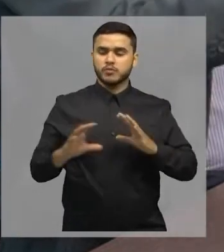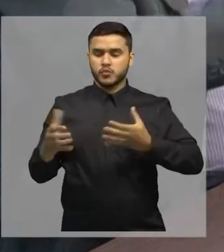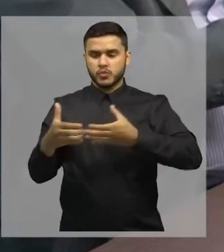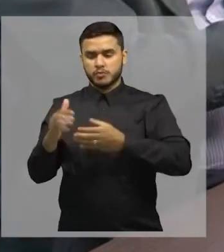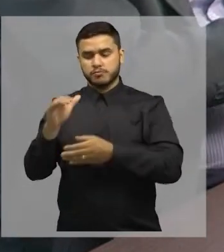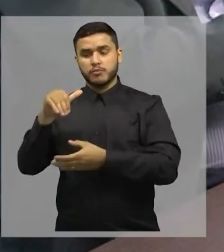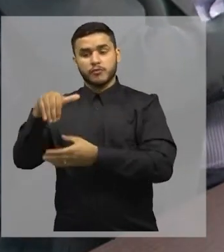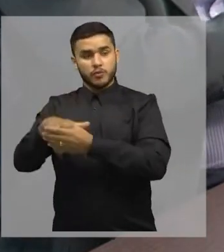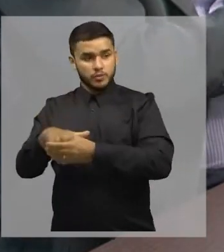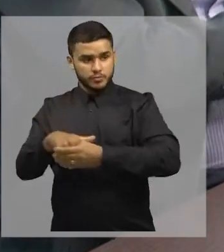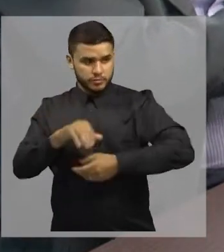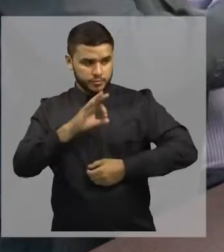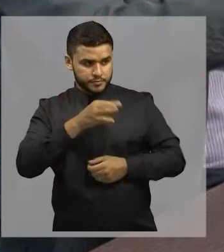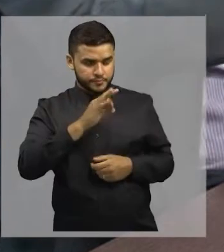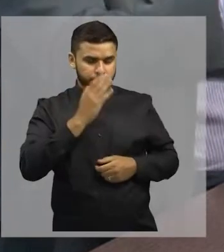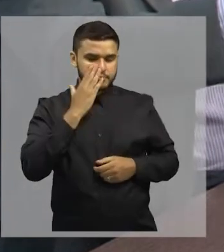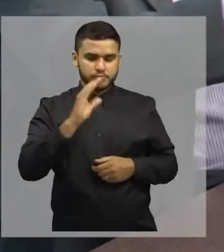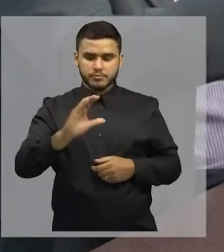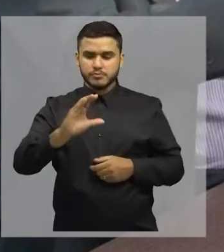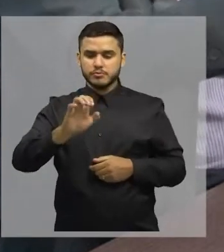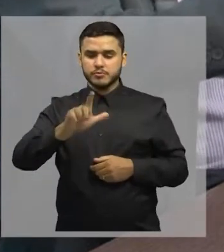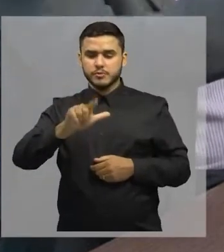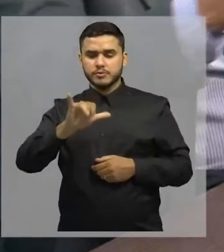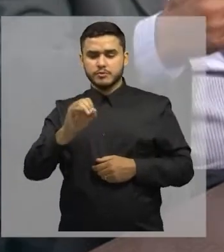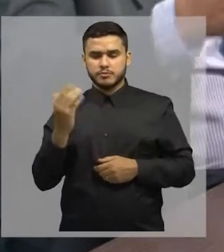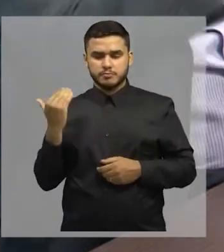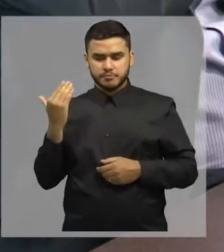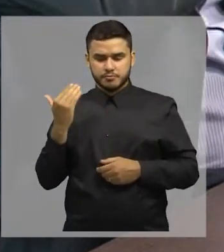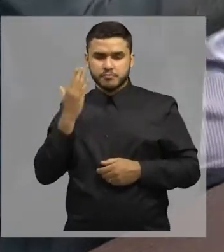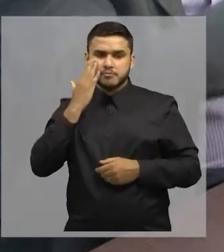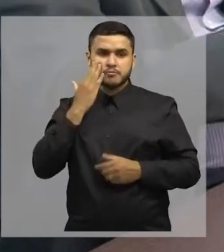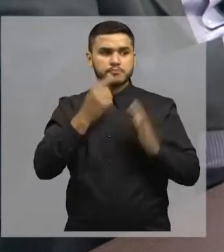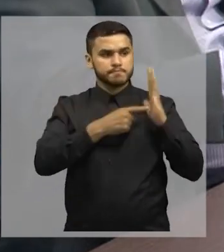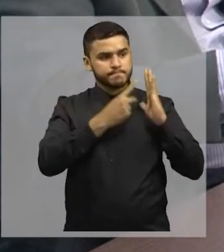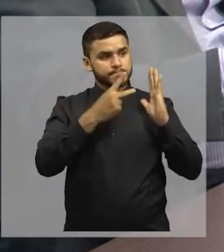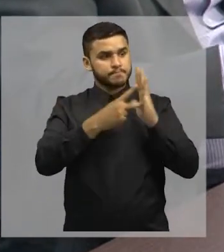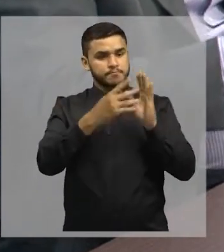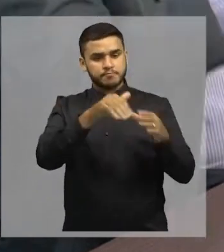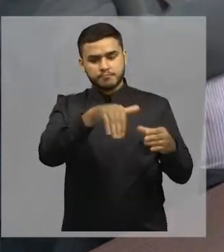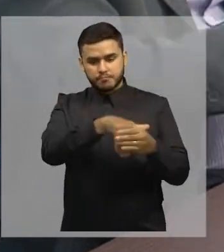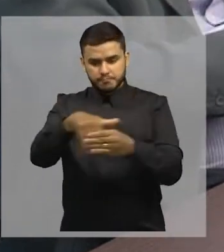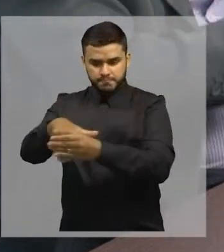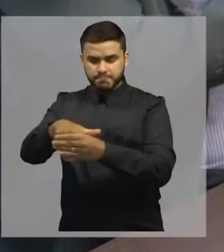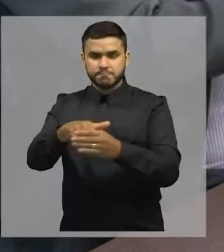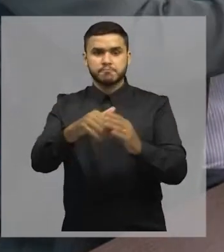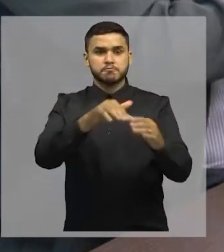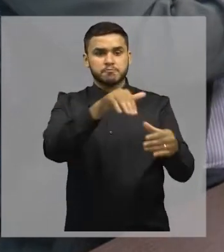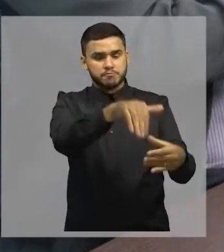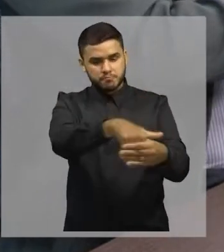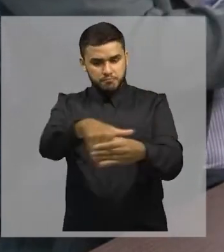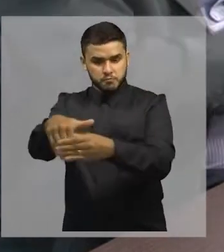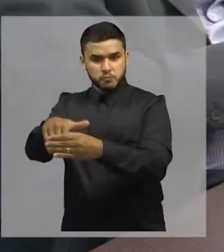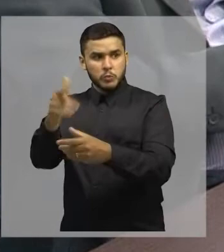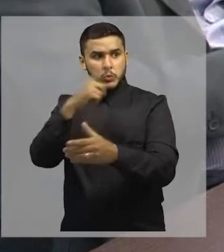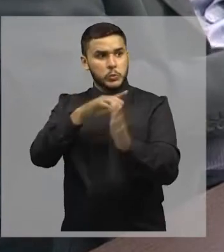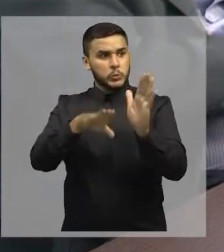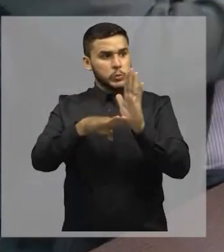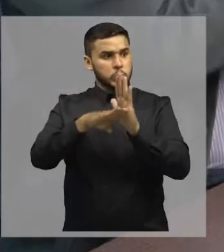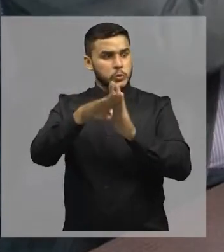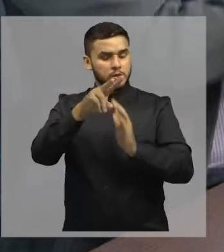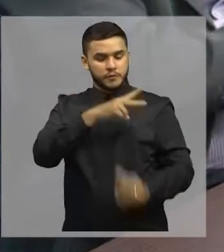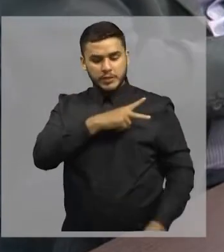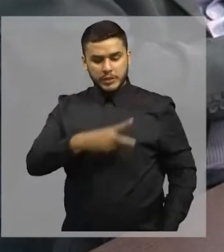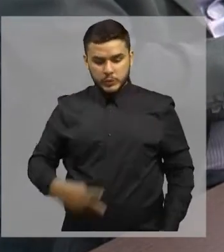Célio, mais recente, mas demonstrou em 2 eleições seguidas, né? Inclusive com uma trajetória ascendente, né? Vereador, deputado.